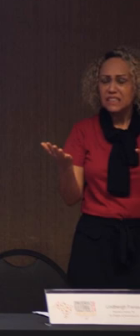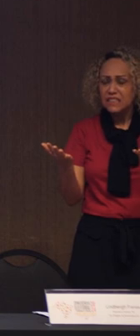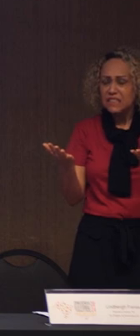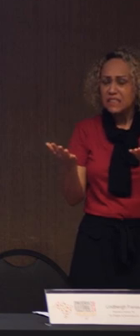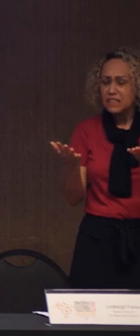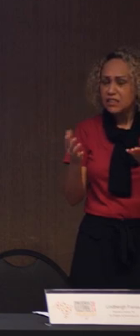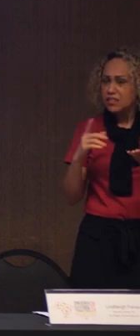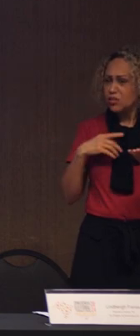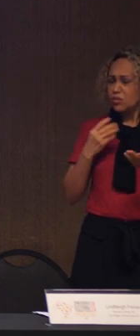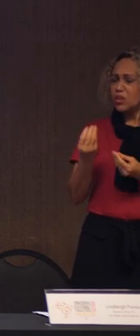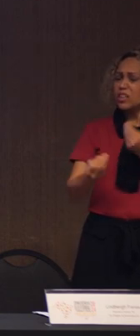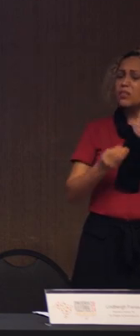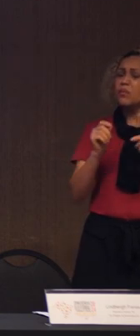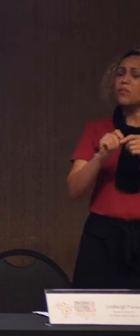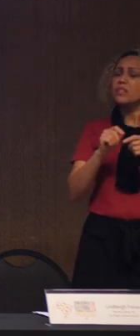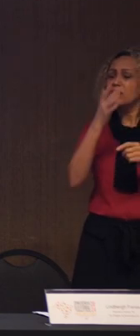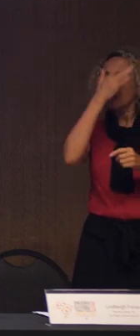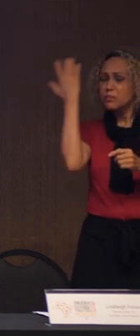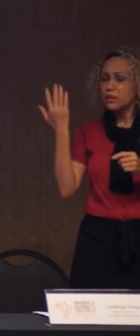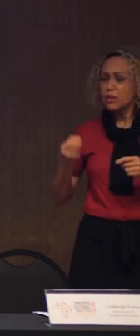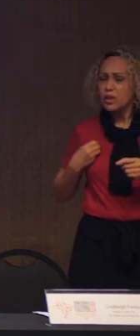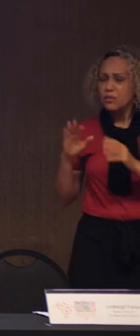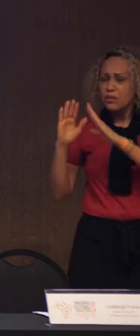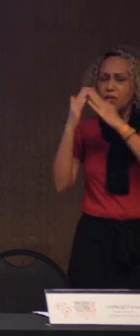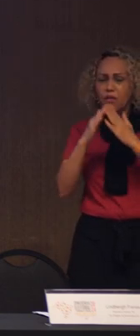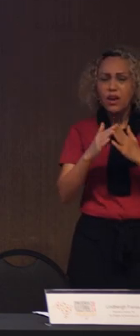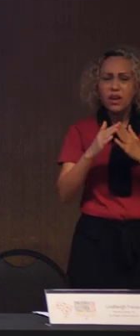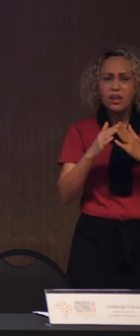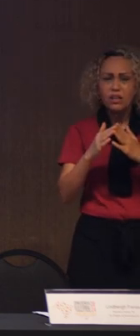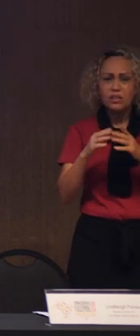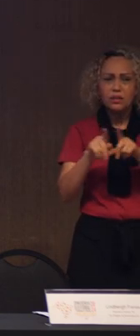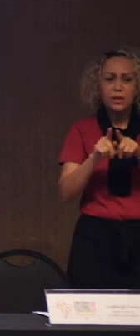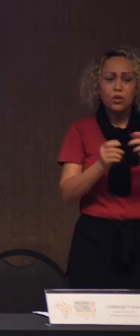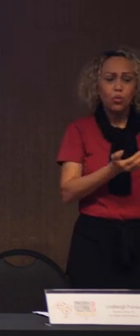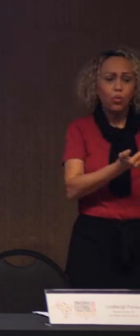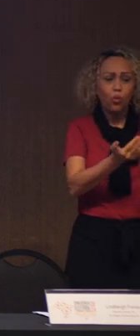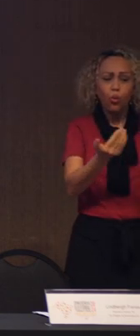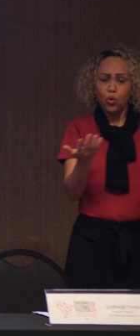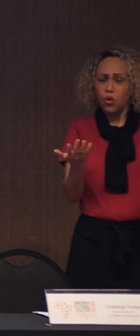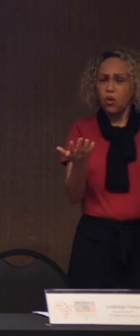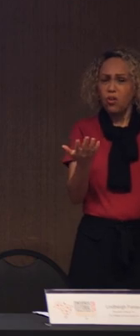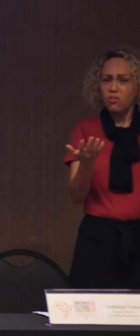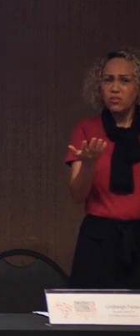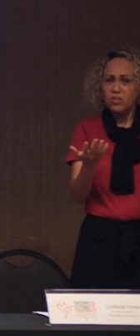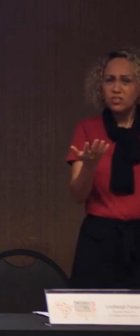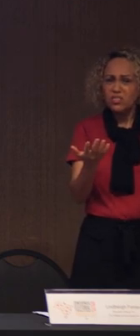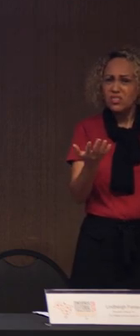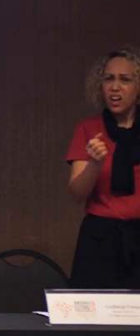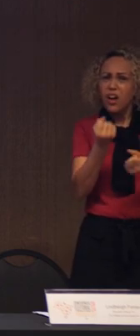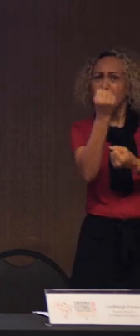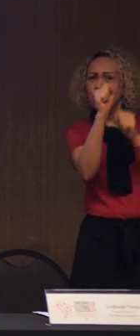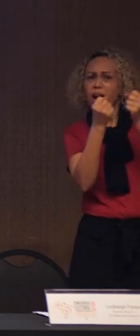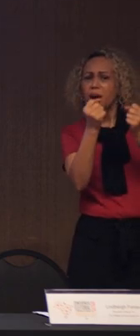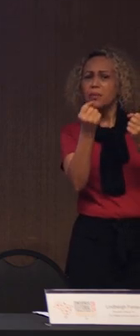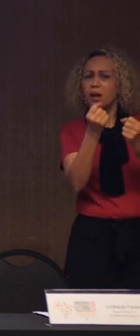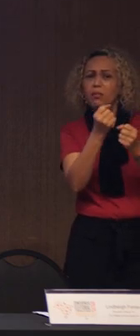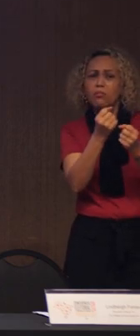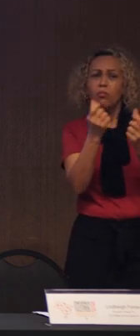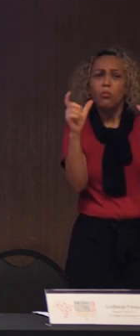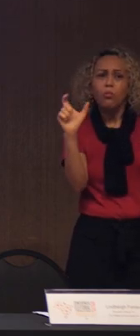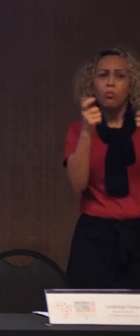capitalismo mudou a base da produção. Aquela época que o velho Marx falava de que os fusos vão fiar sozinhos, já